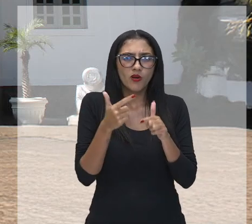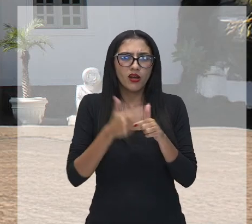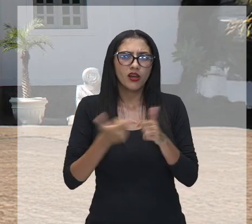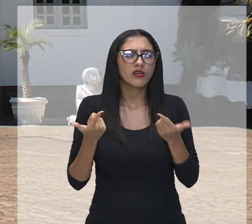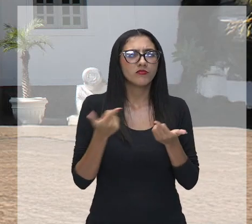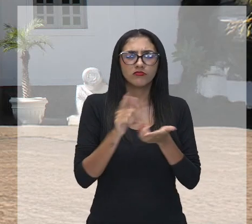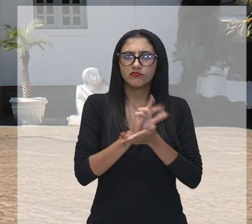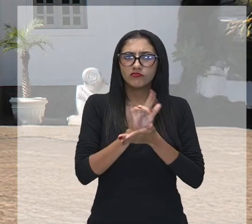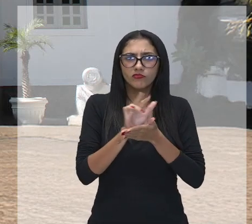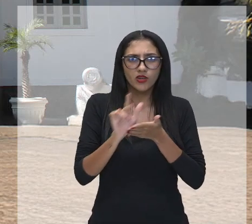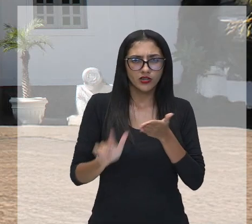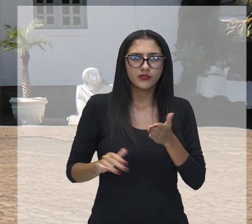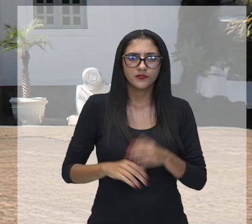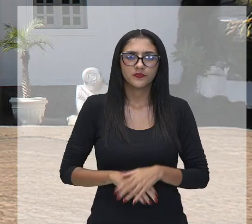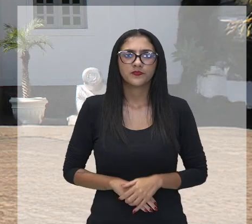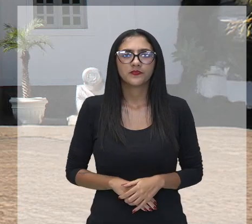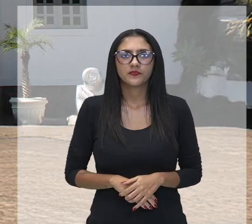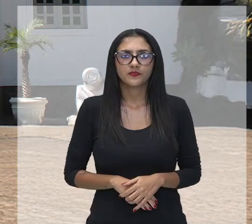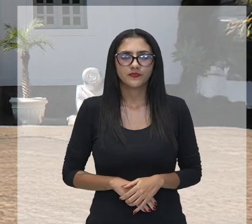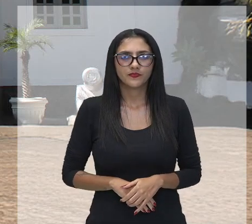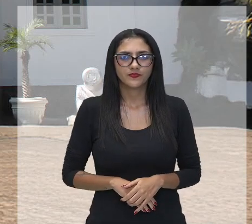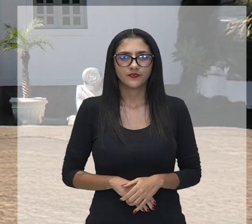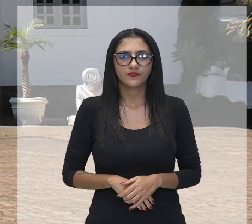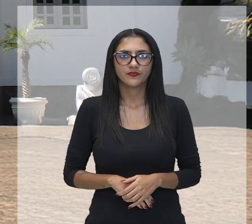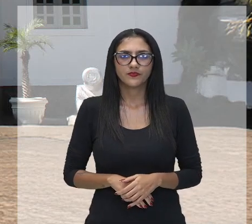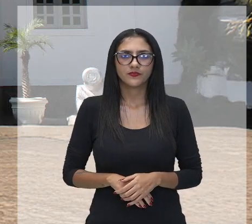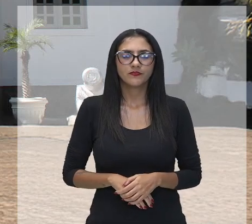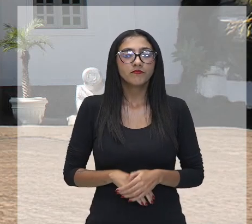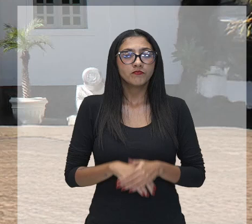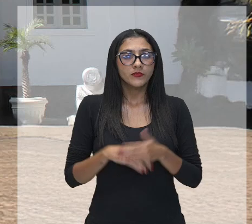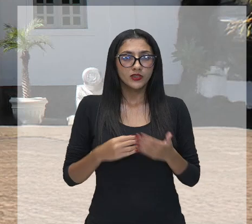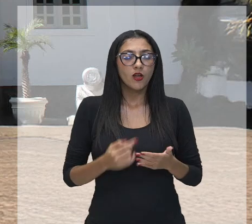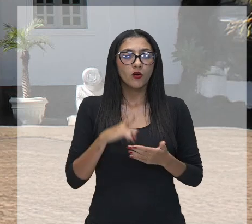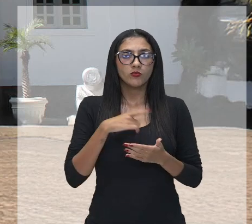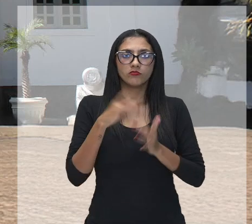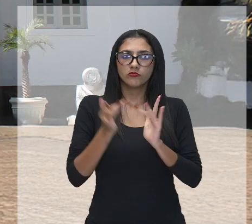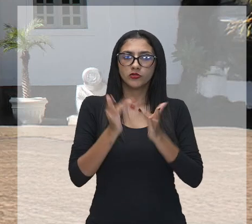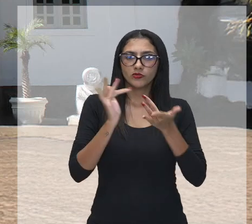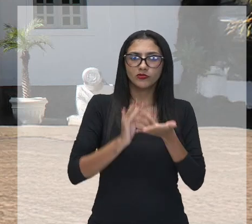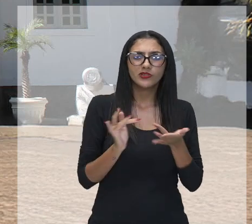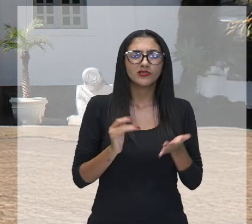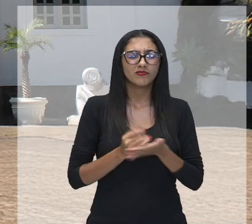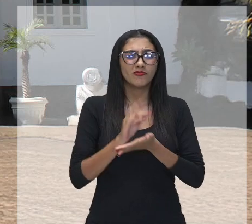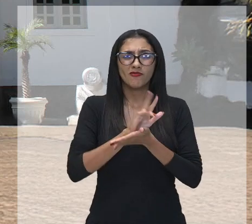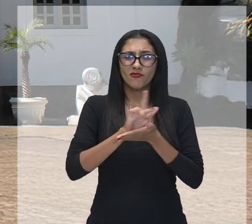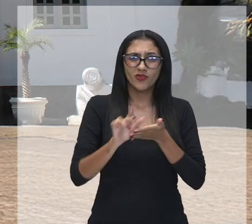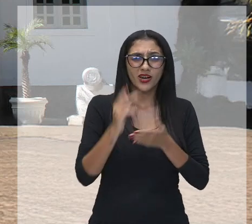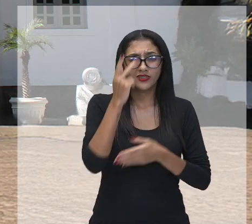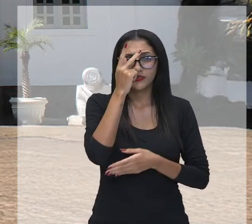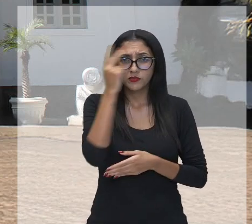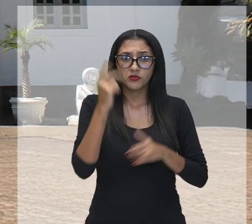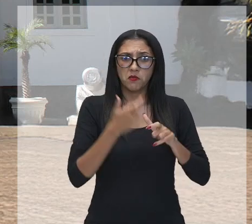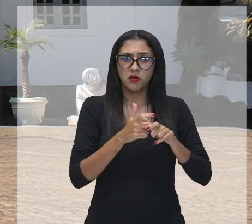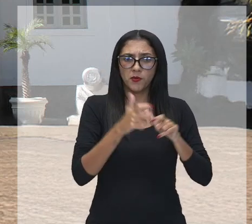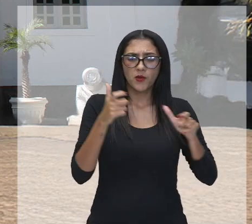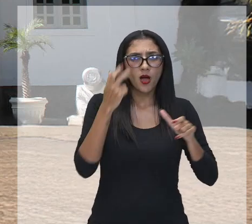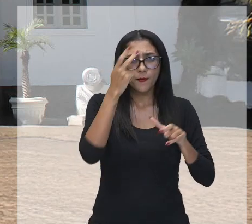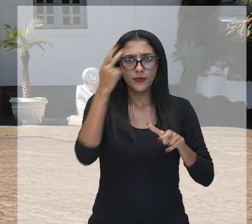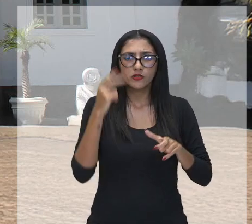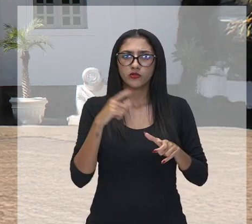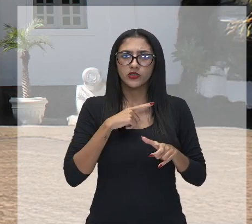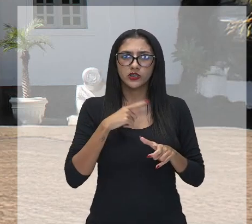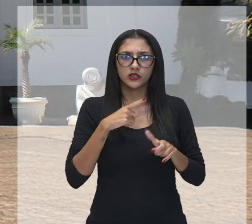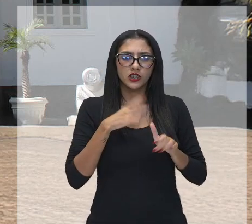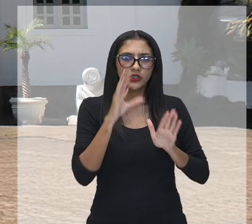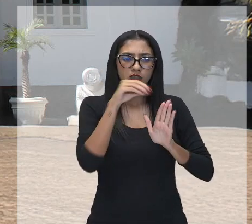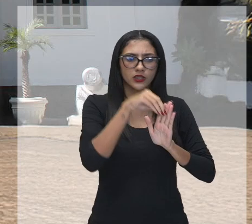de várias ordens. Então, nesse contexto, a maioria dos amotinados, ou seja, a maioria das pessoas que estavam nesse